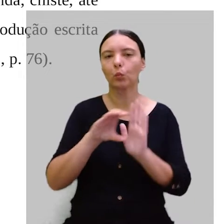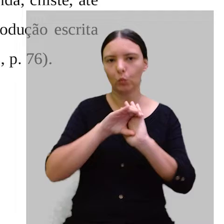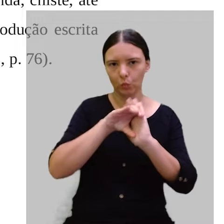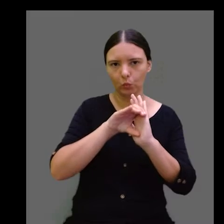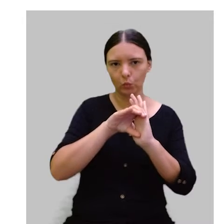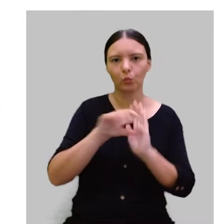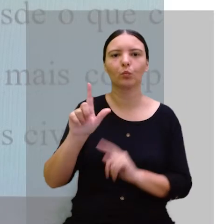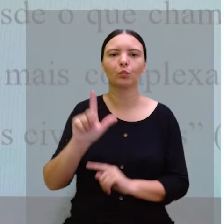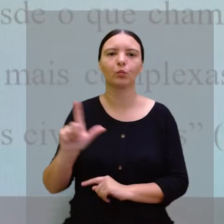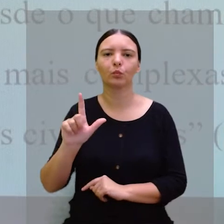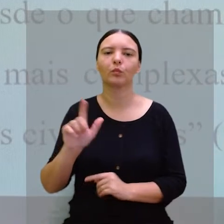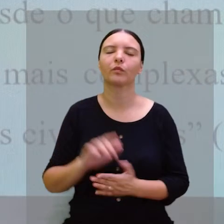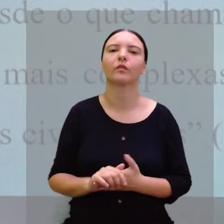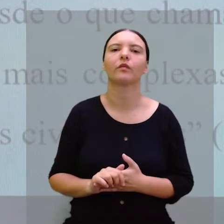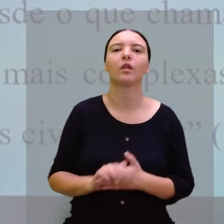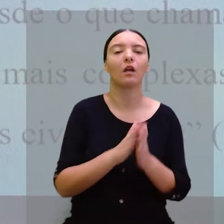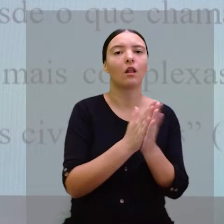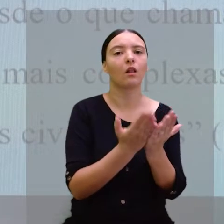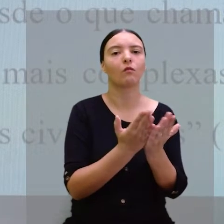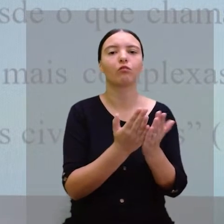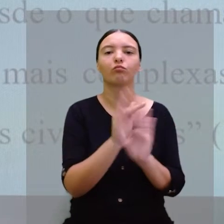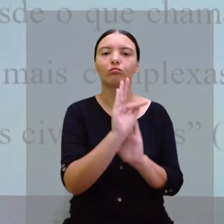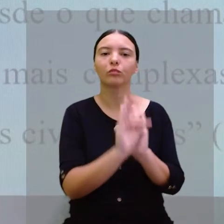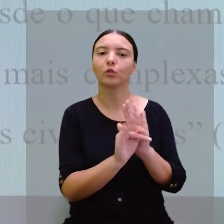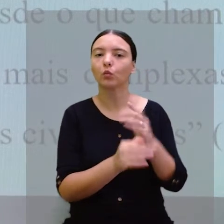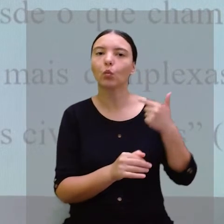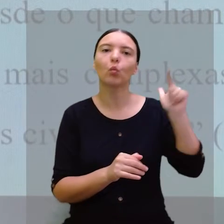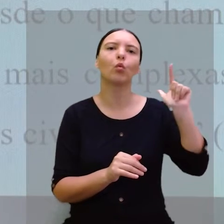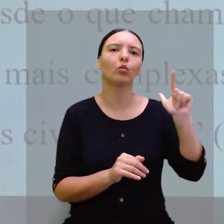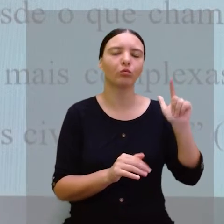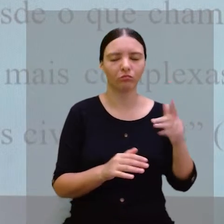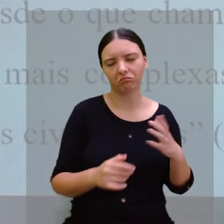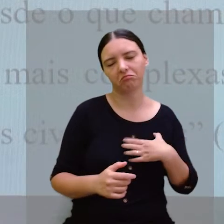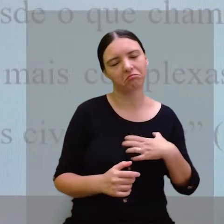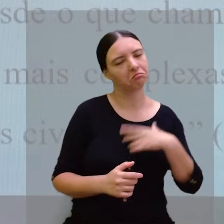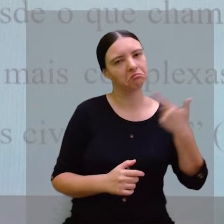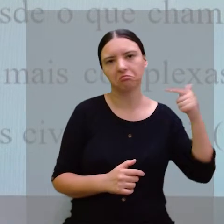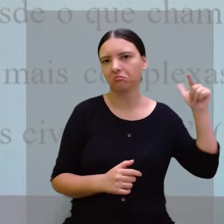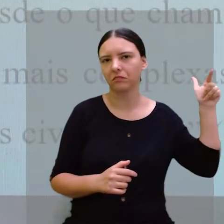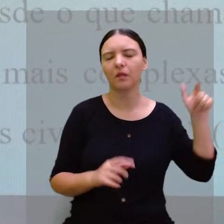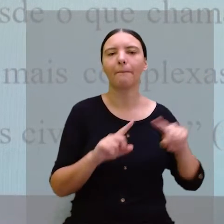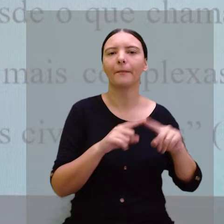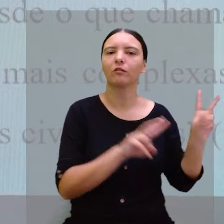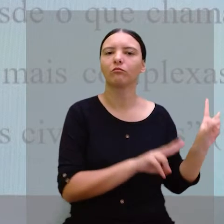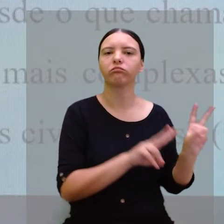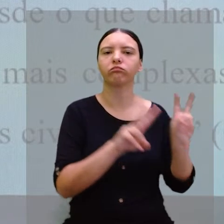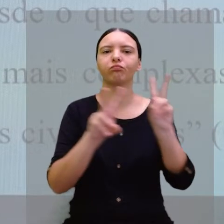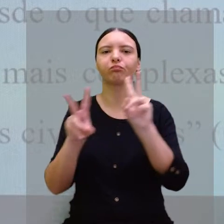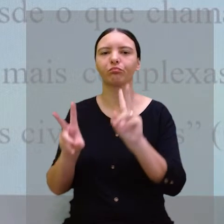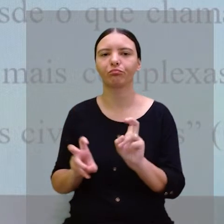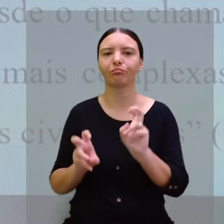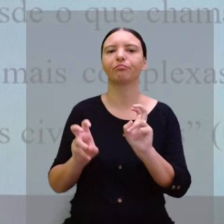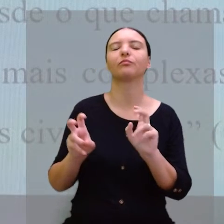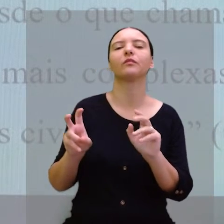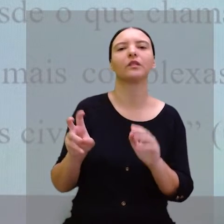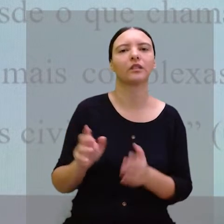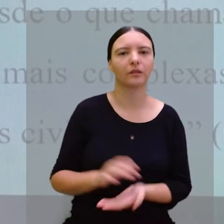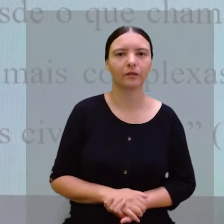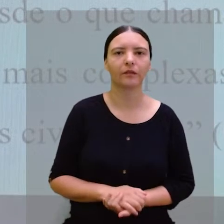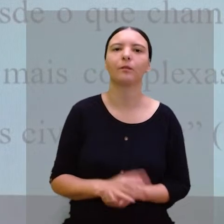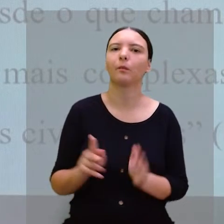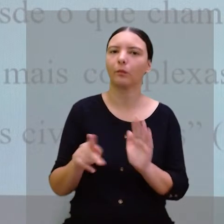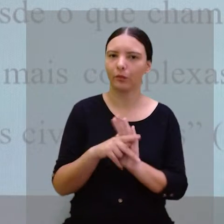literatura. Em outros livros, em outros textos, ele vai definir literatura de outros modos. Mas eu quis recortar hoje, em particular, essa